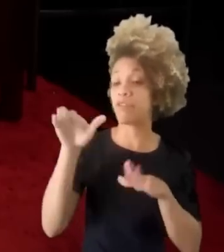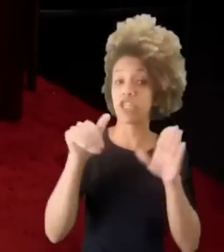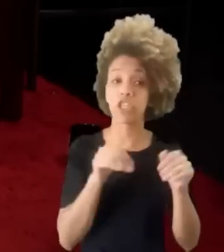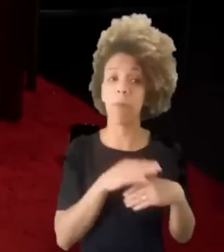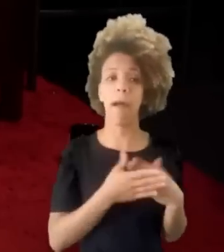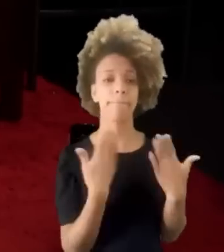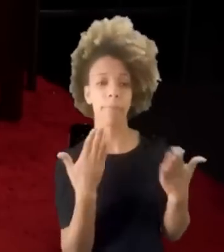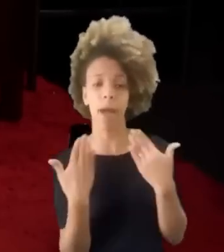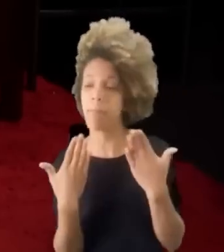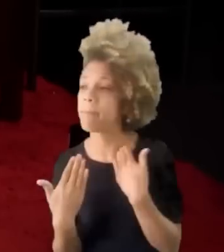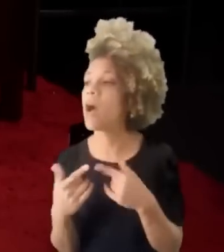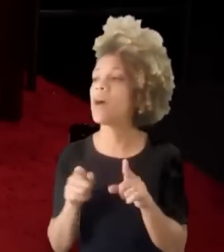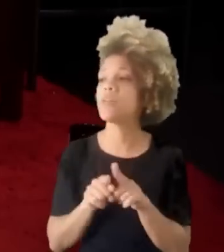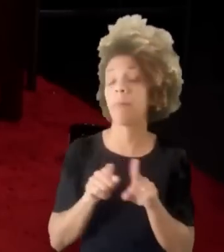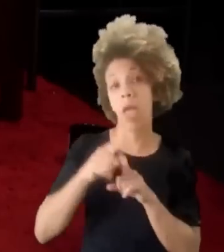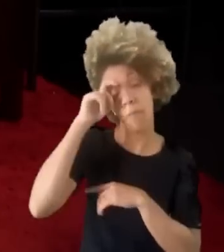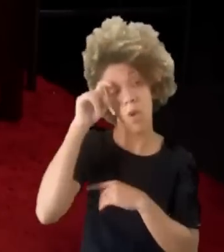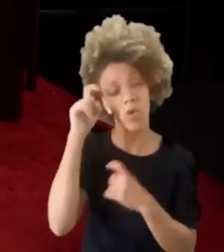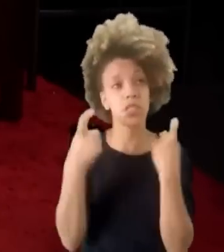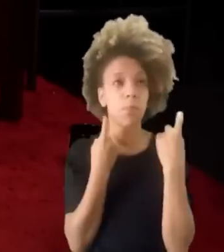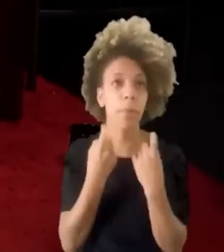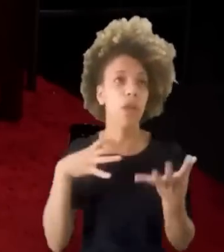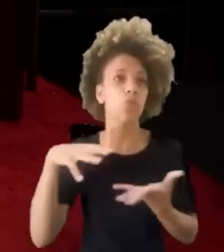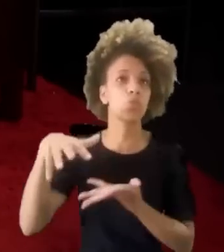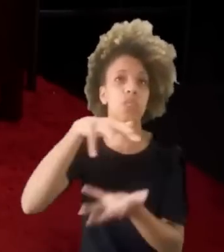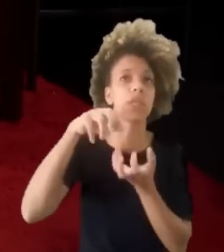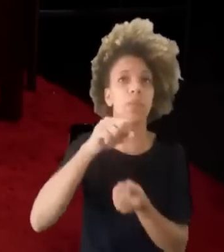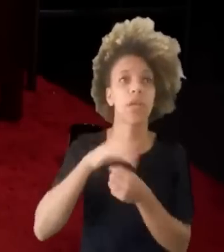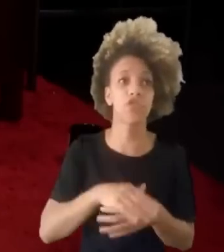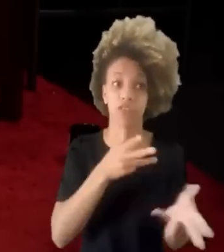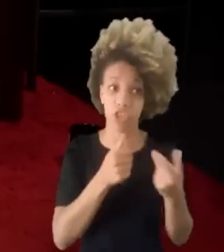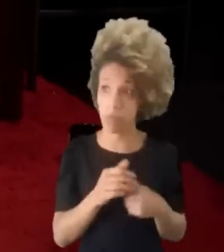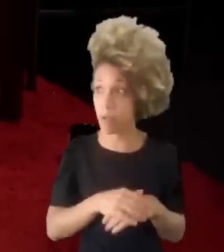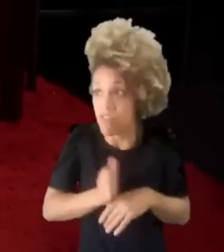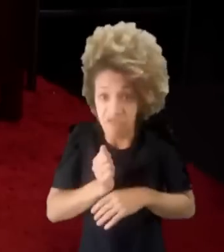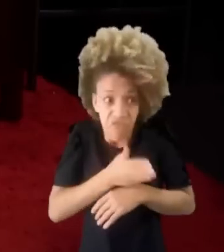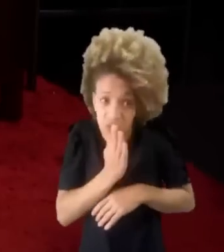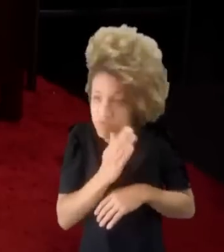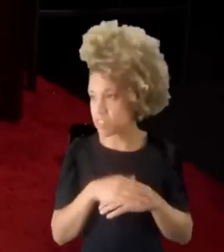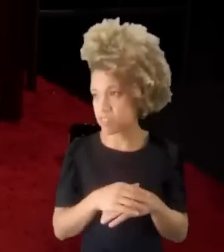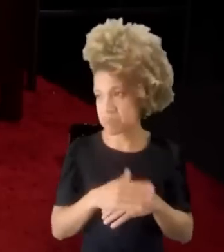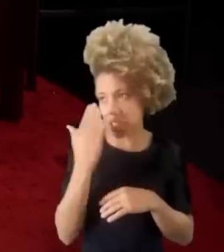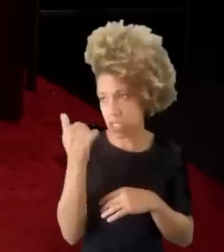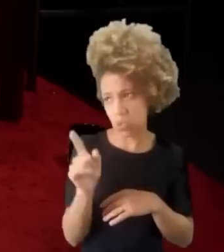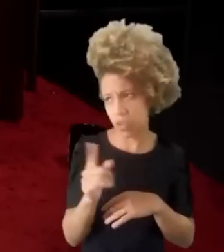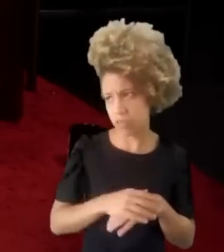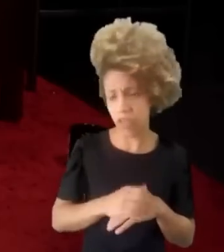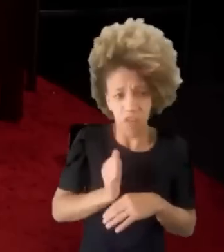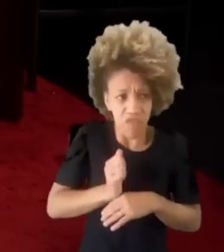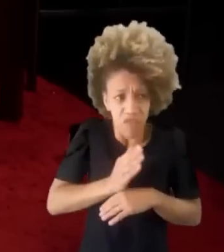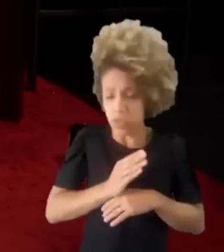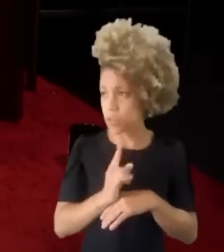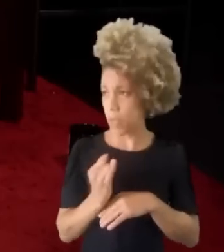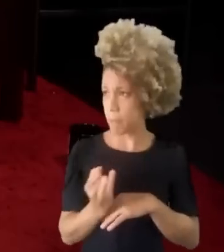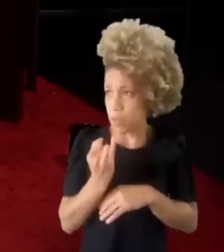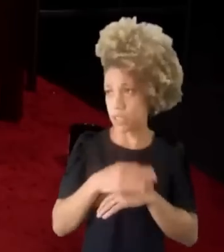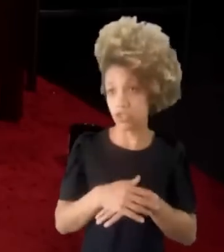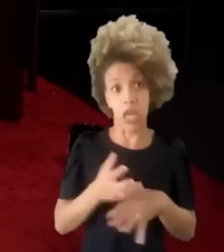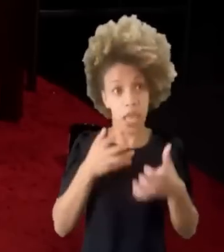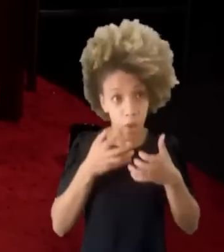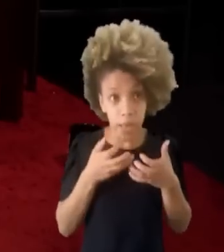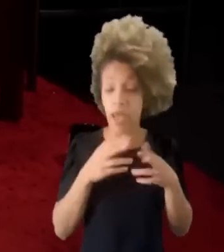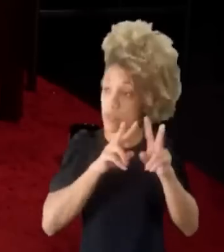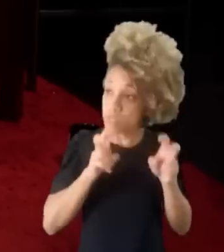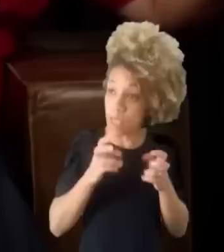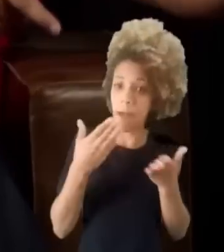aqui o pessoal para trocar umas ideias o Maurício é preocupado com o meio ambiente ele vai chamar o cara do meio ambiente que esse cara não é famoso que esse cara não é tão importante e eu quero